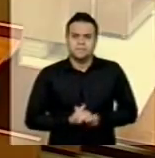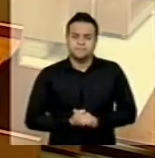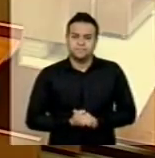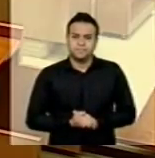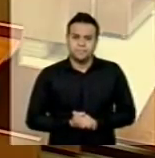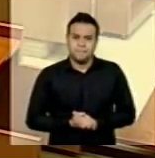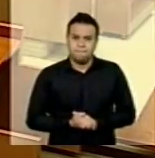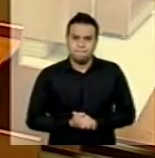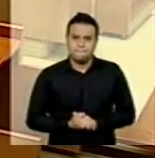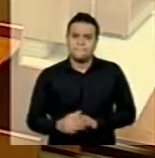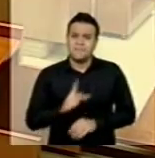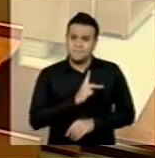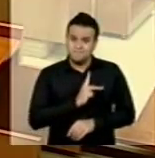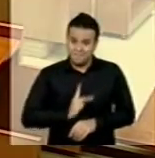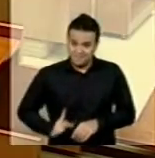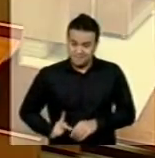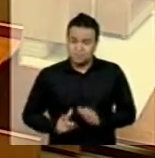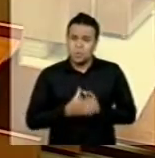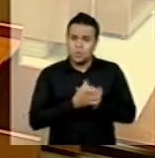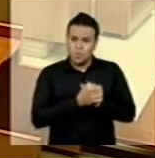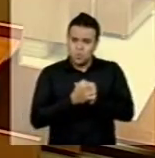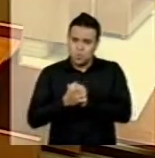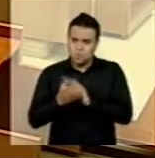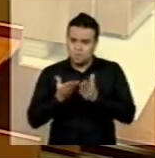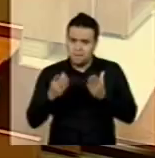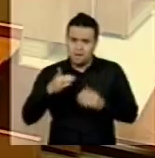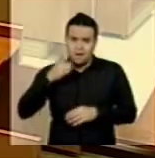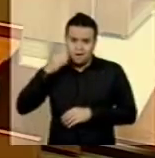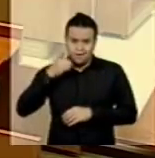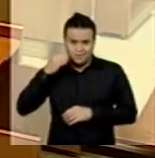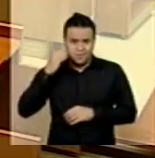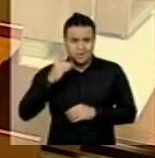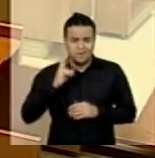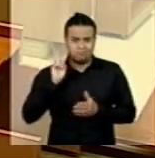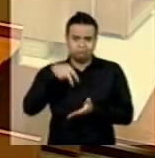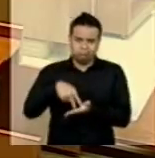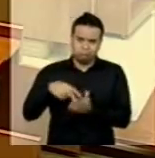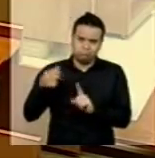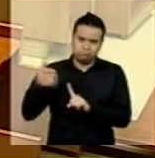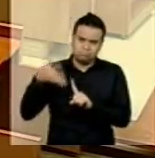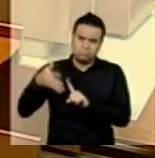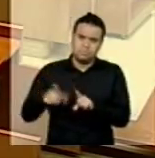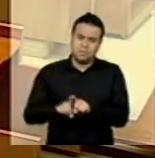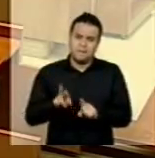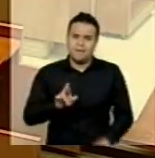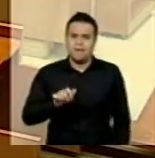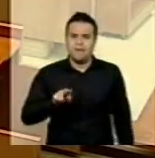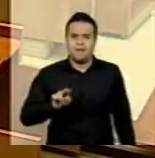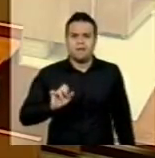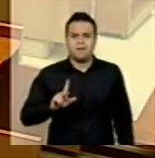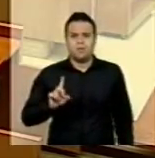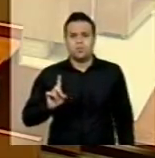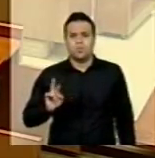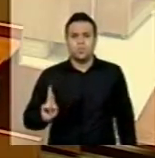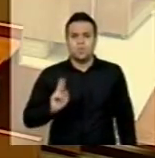Presidente, cumprimentando os advogados que fizeram a sustentação oral, doutora Raquel Dodio, ministro